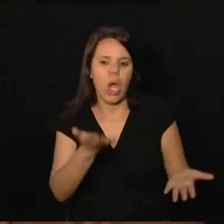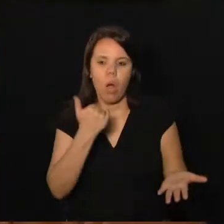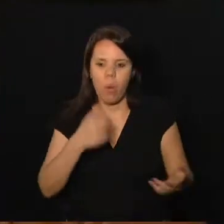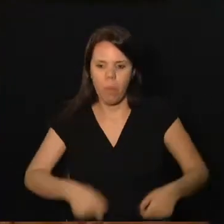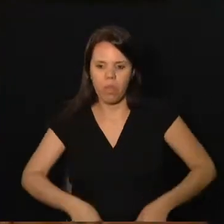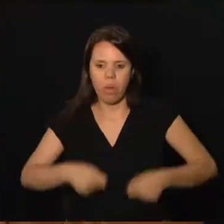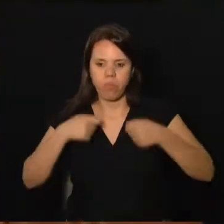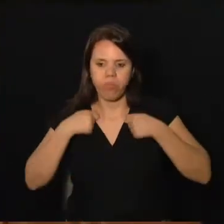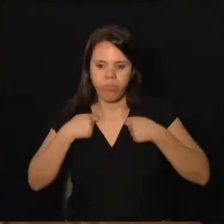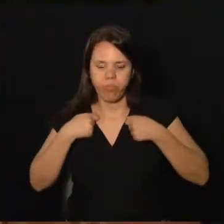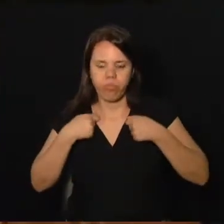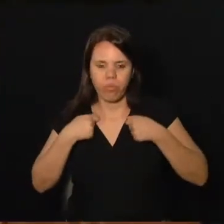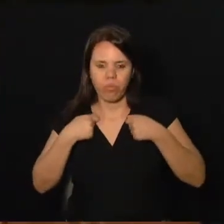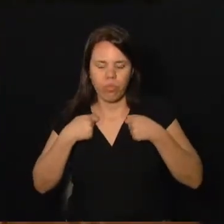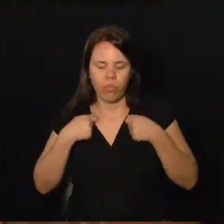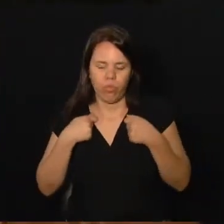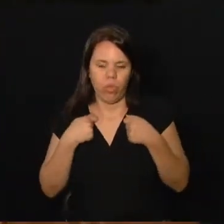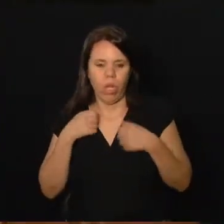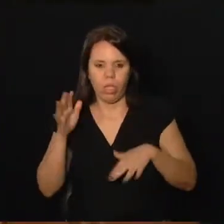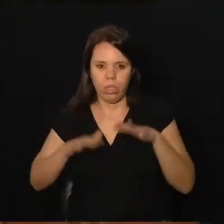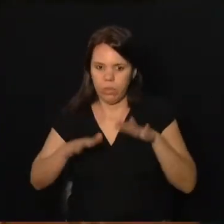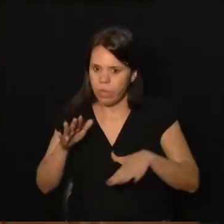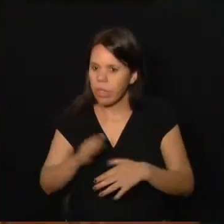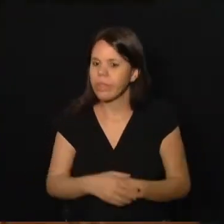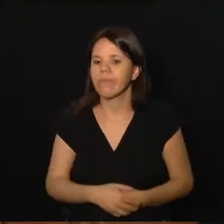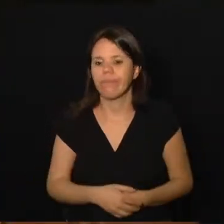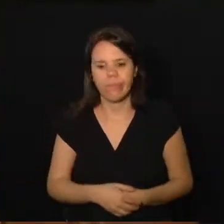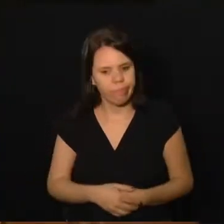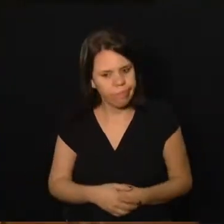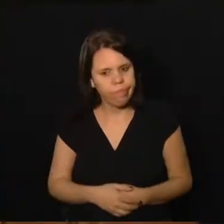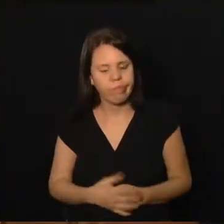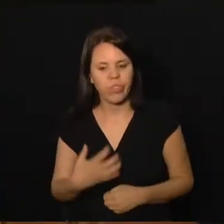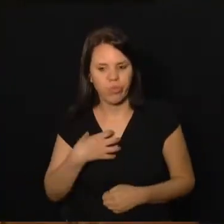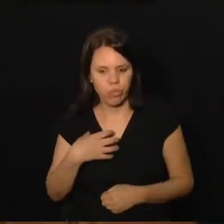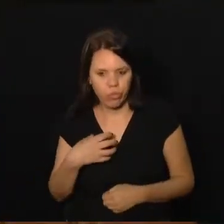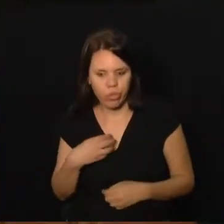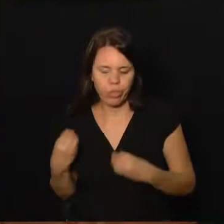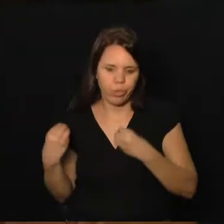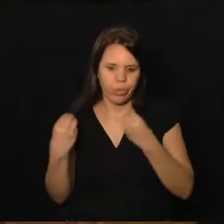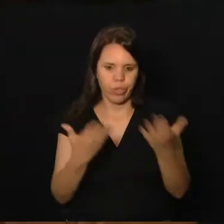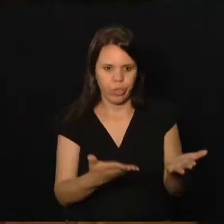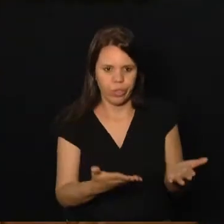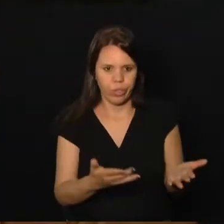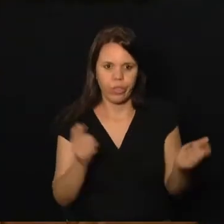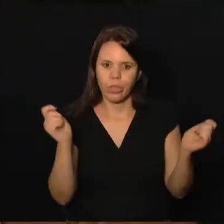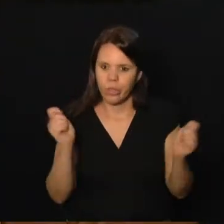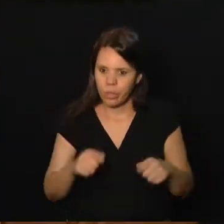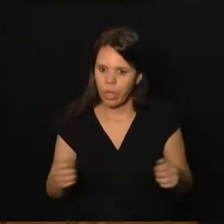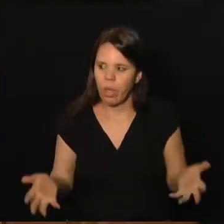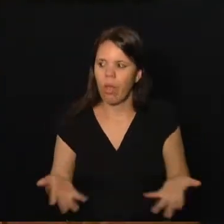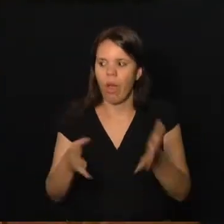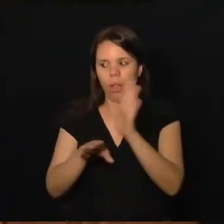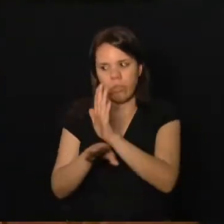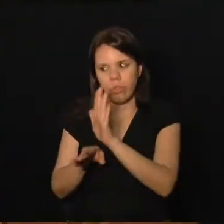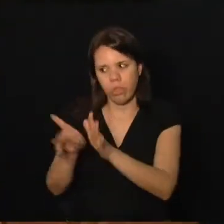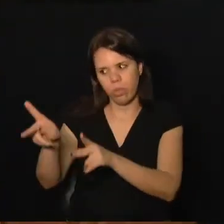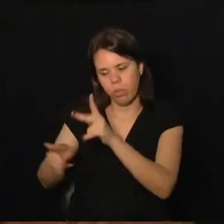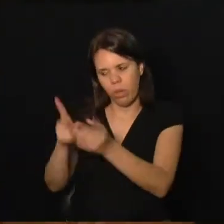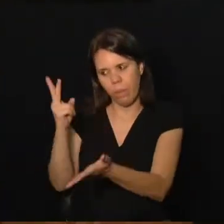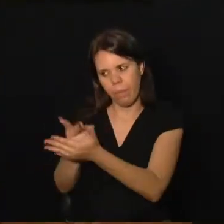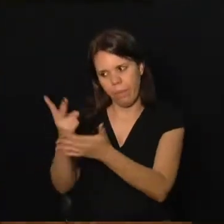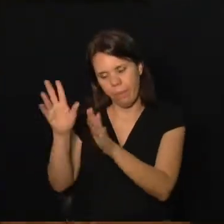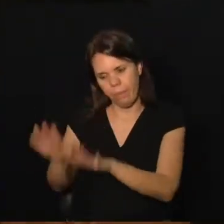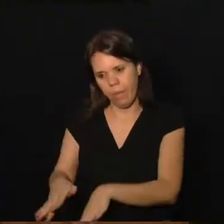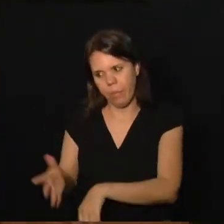cobertor, a roupa. É que muitas vezes a forma que estão entregando está potencializando essas pessoas a permanecerem nas